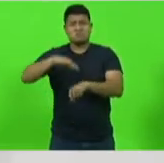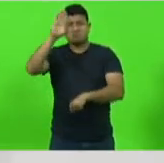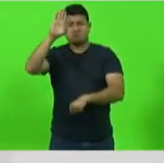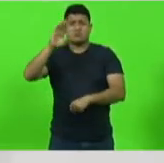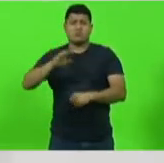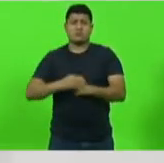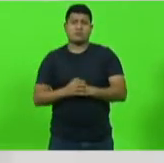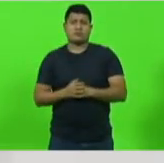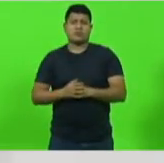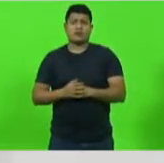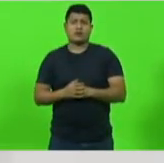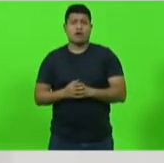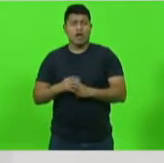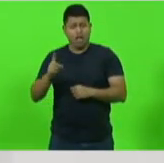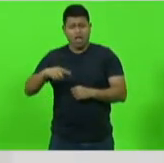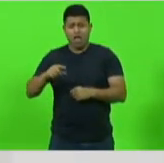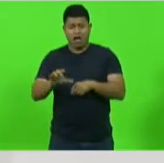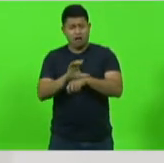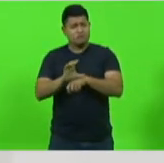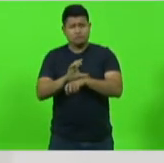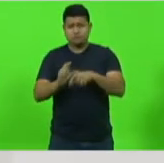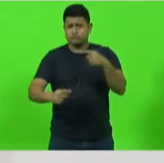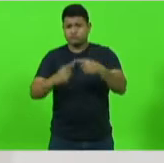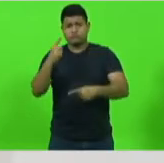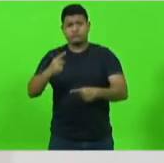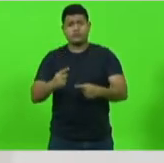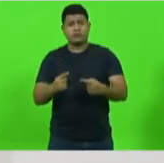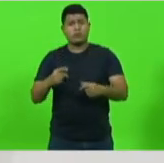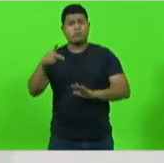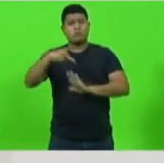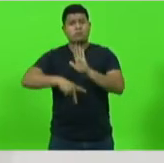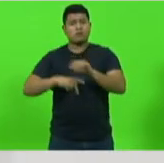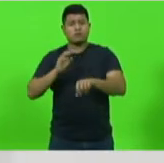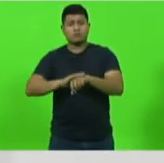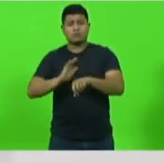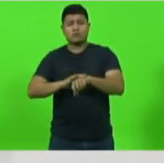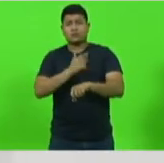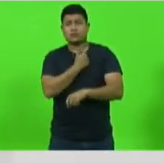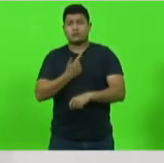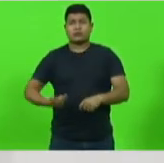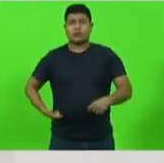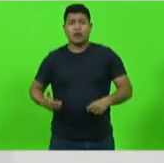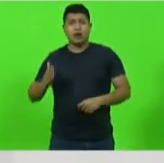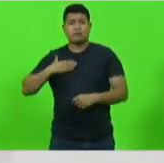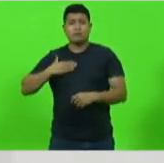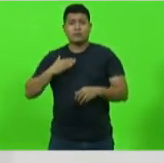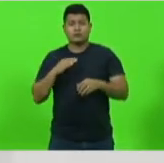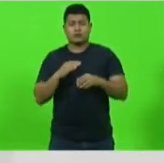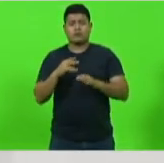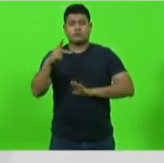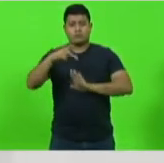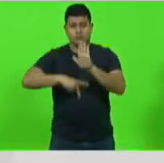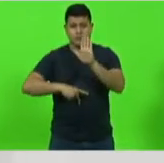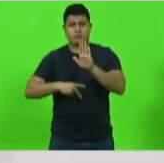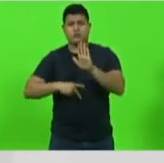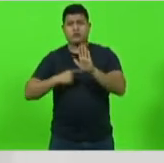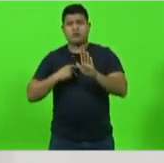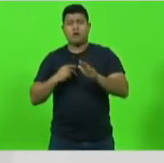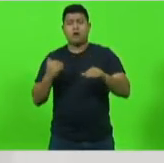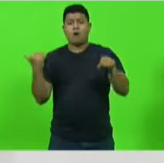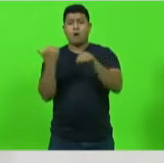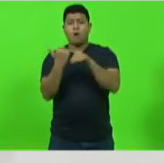Isso sim é inconstitucional, projeto do governo. Com a minha linear, igualitariamente,